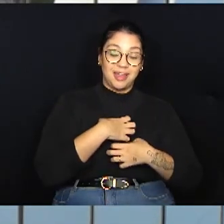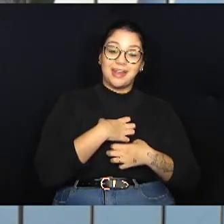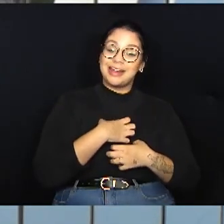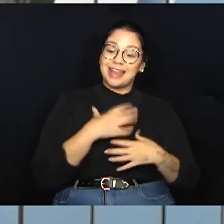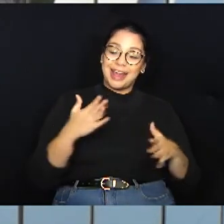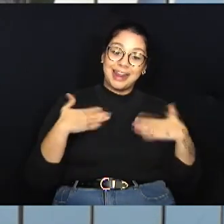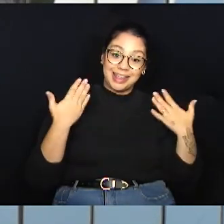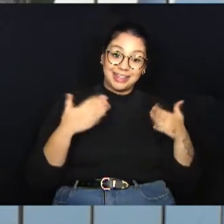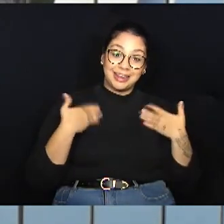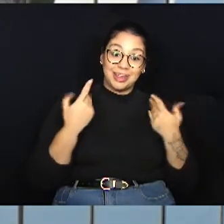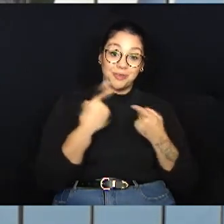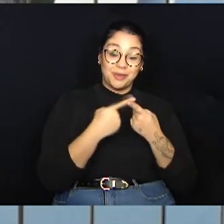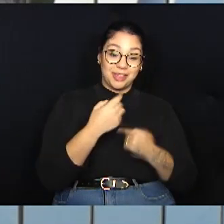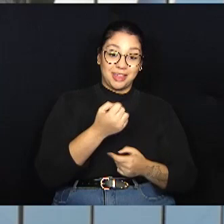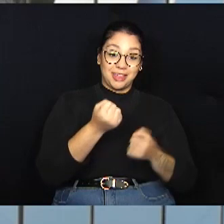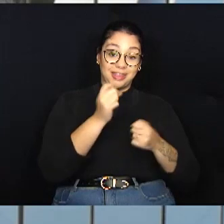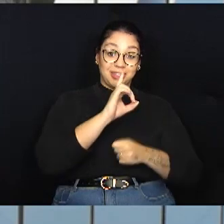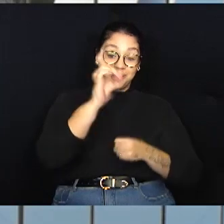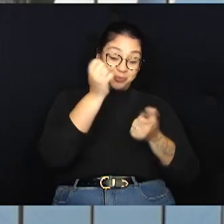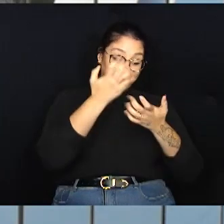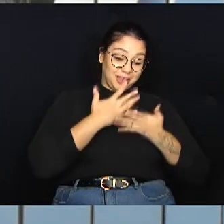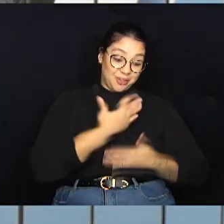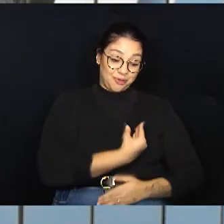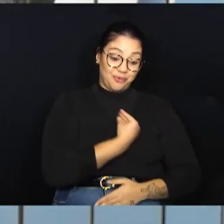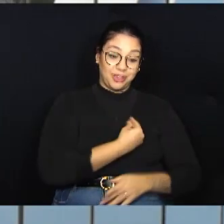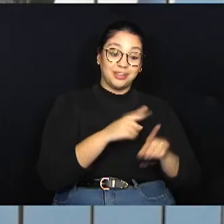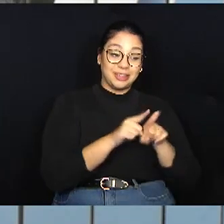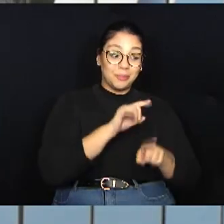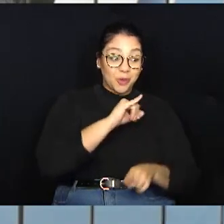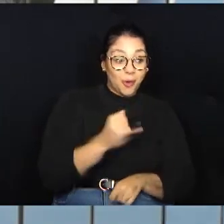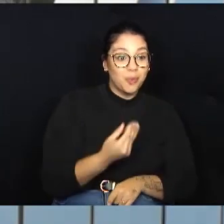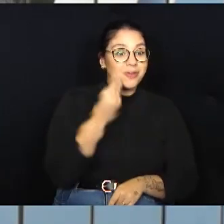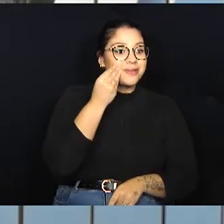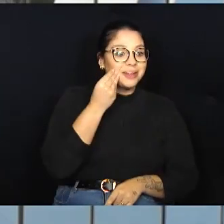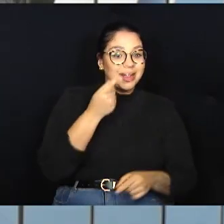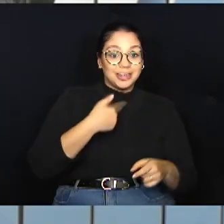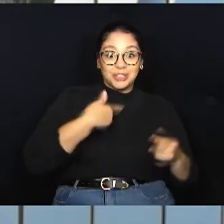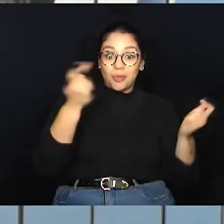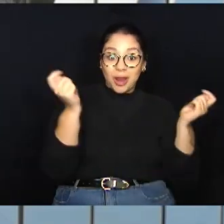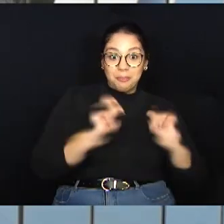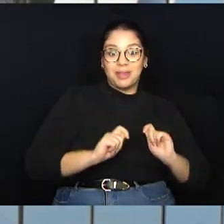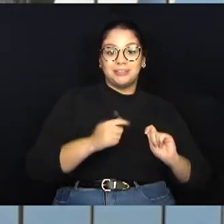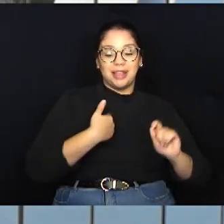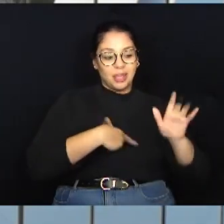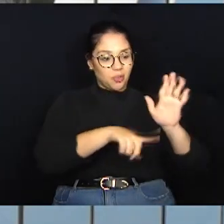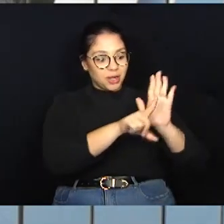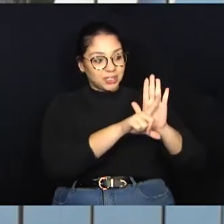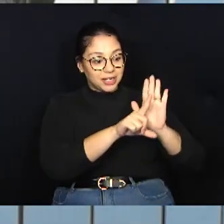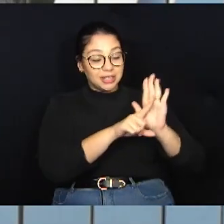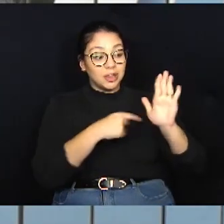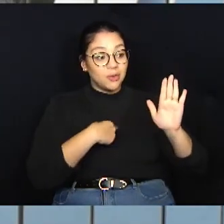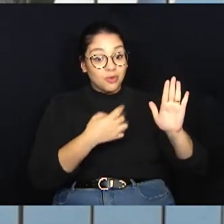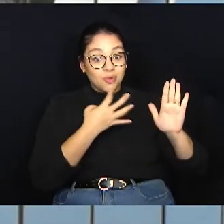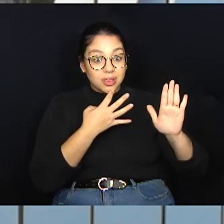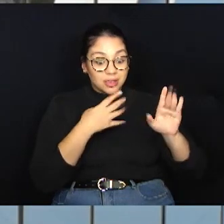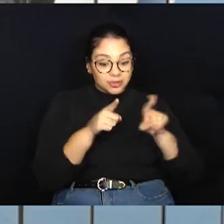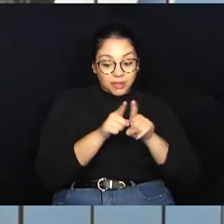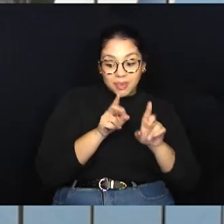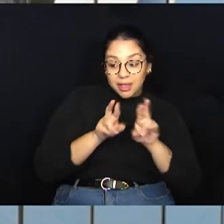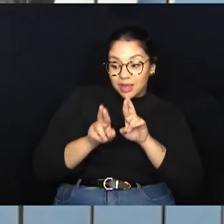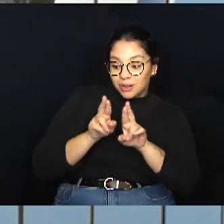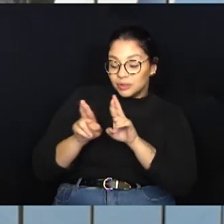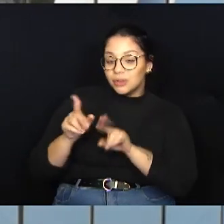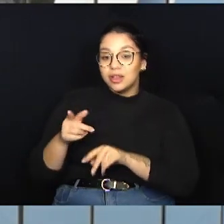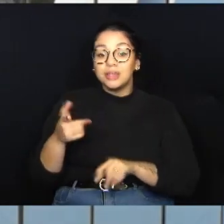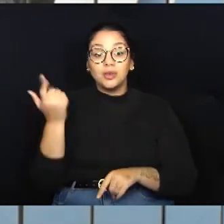Em segundo lugar, porque eu tive a oportunidade de me capacitar. Eu conheço a legislação, eu conheço as relações e eu posso